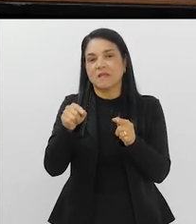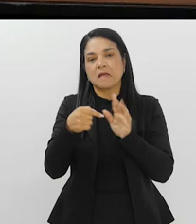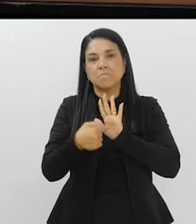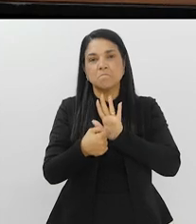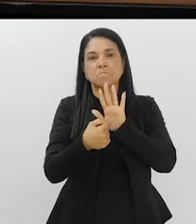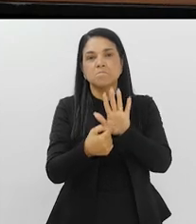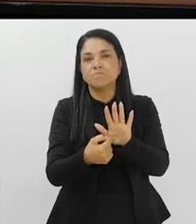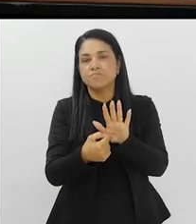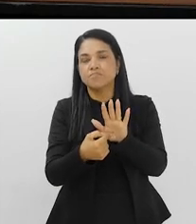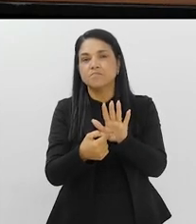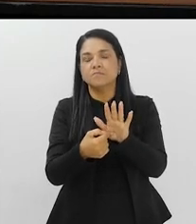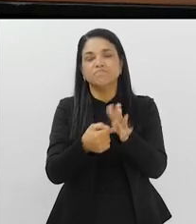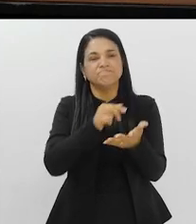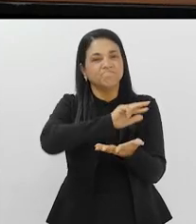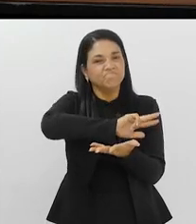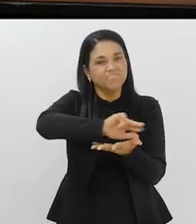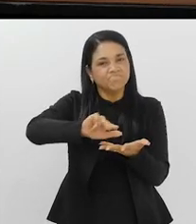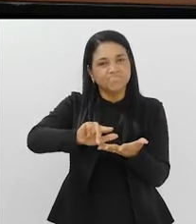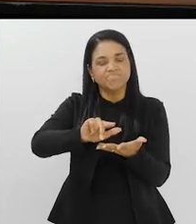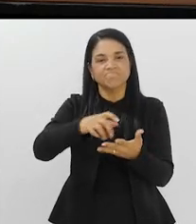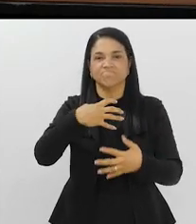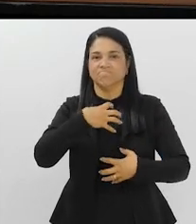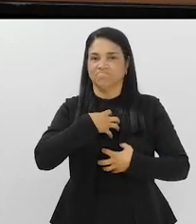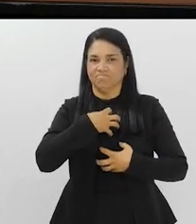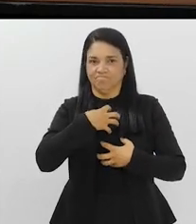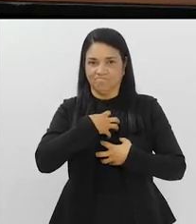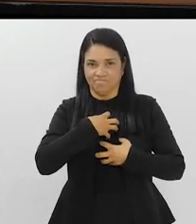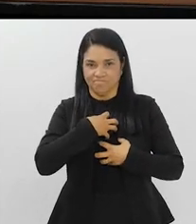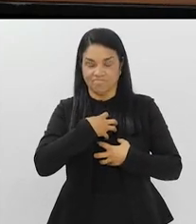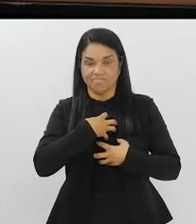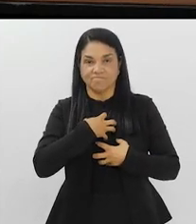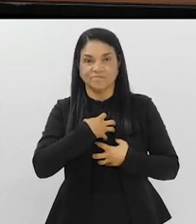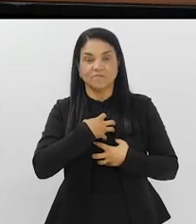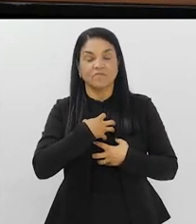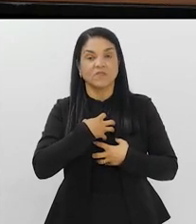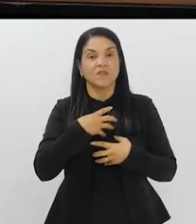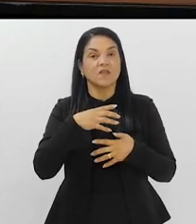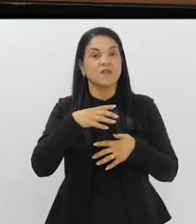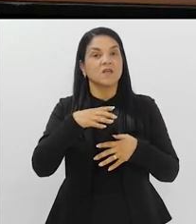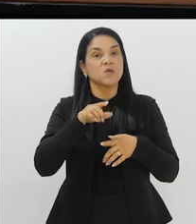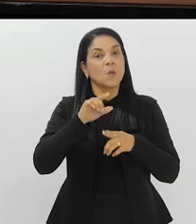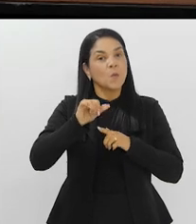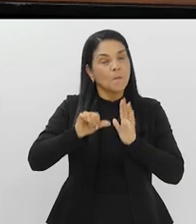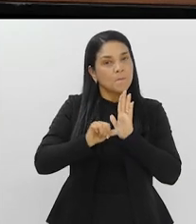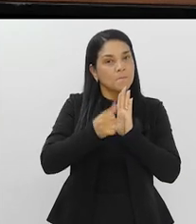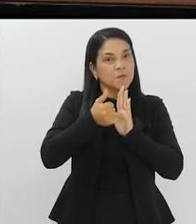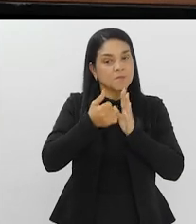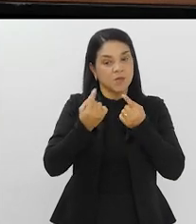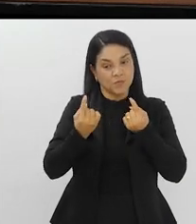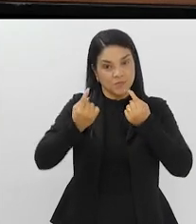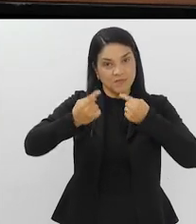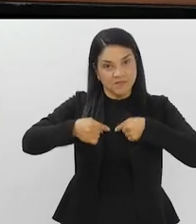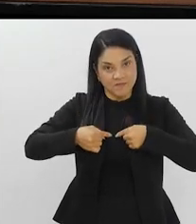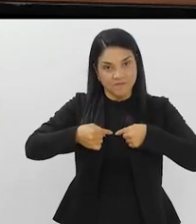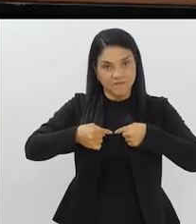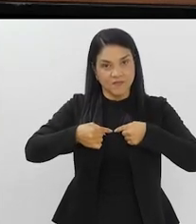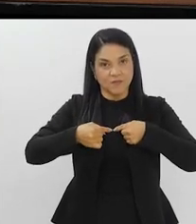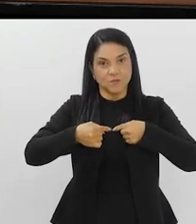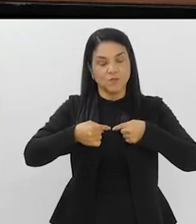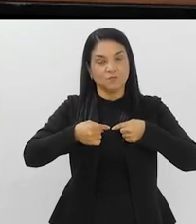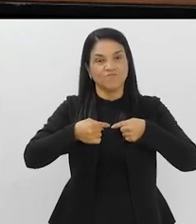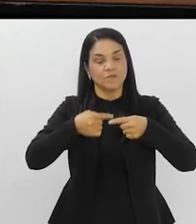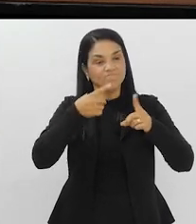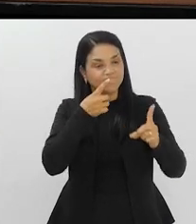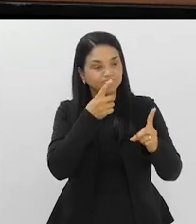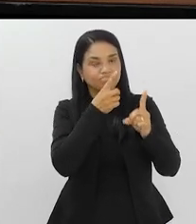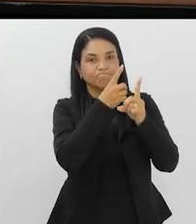podem ter apresentações muito diversificadas, né? E esse talvez aí seja um dos primeiros desafios em relação